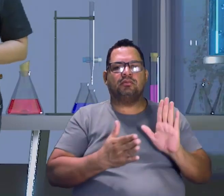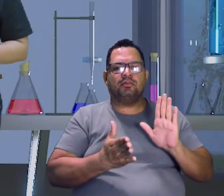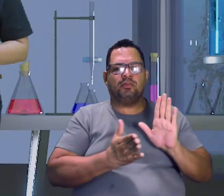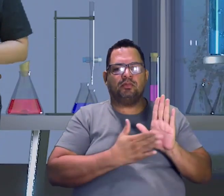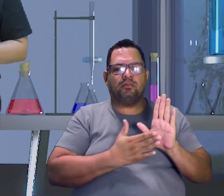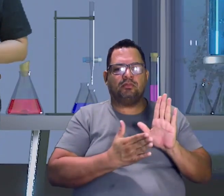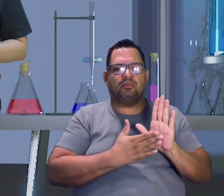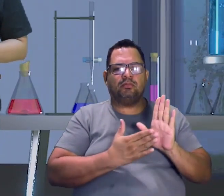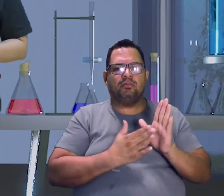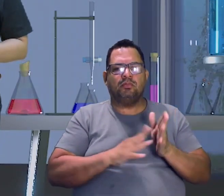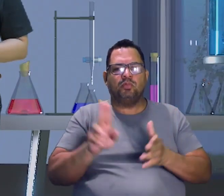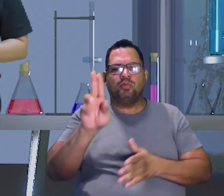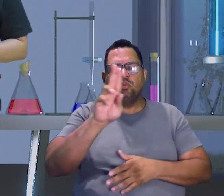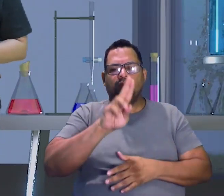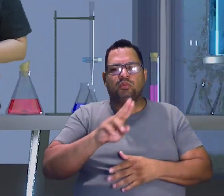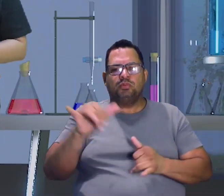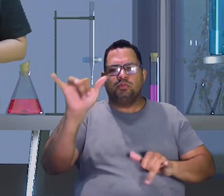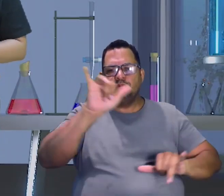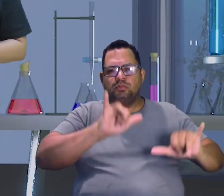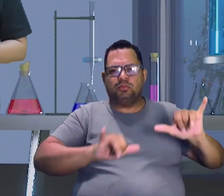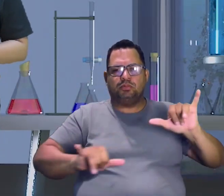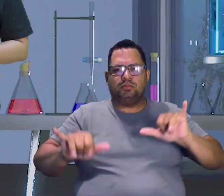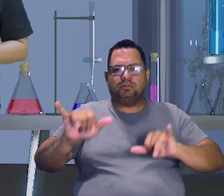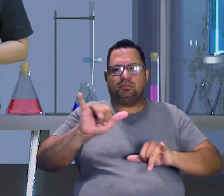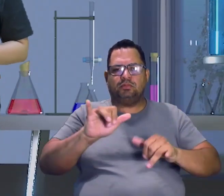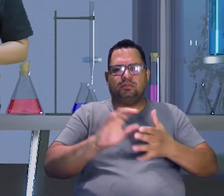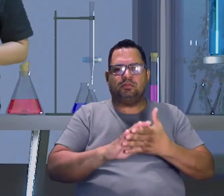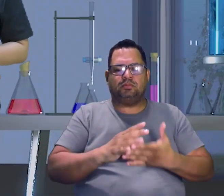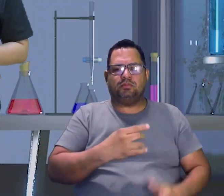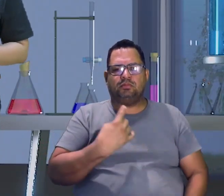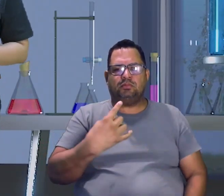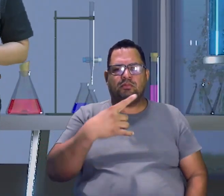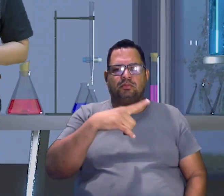comprovadamente sobre o uso da química, né? Até porque nós temos